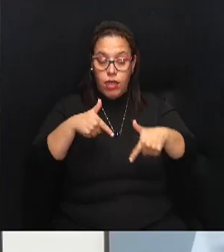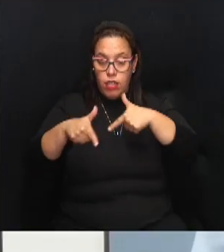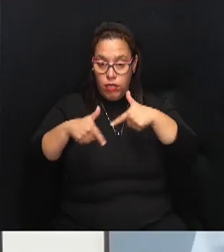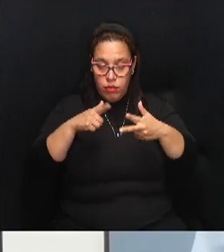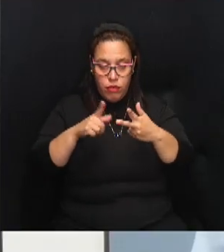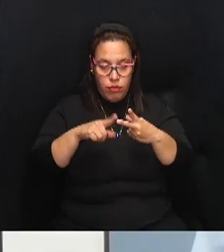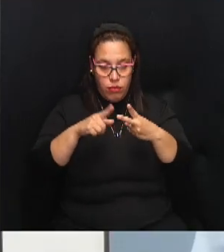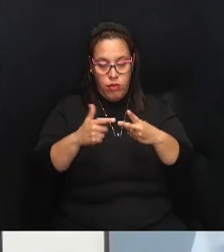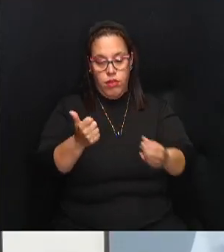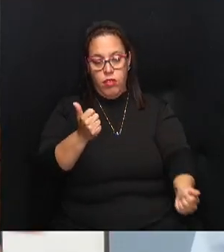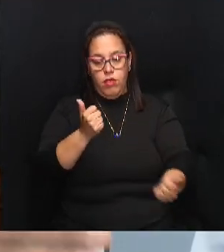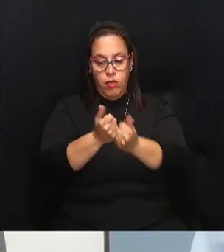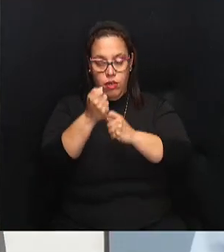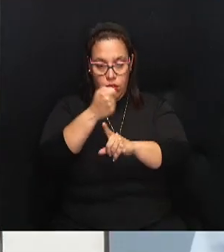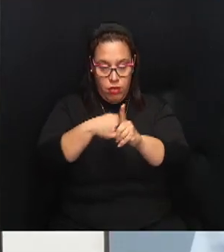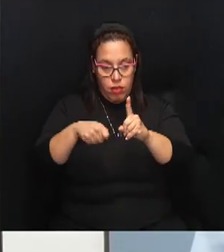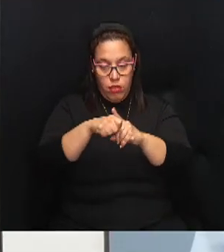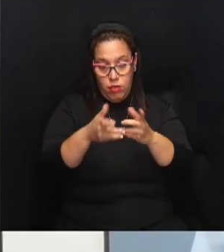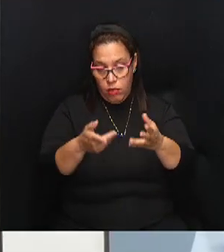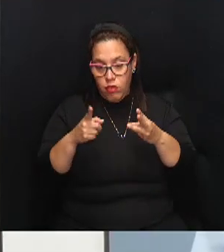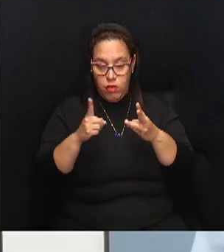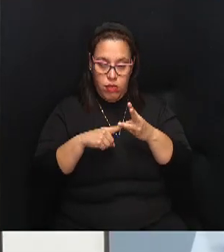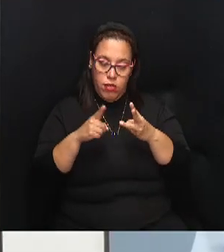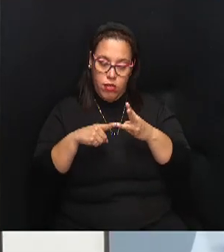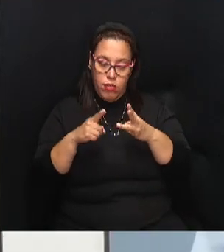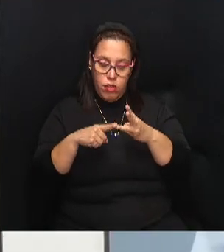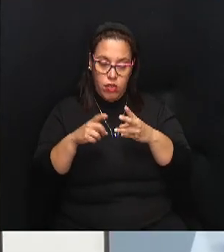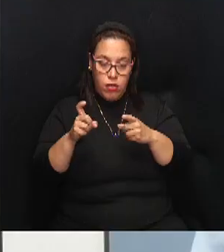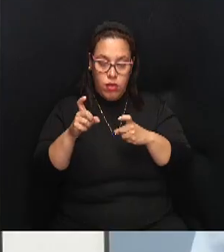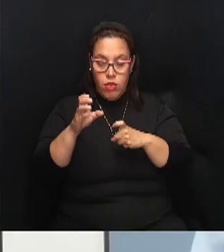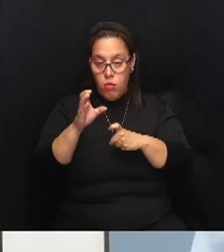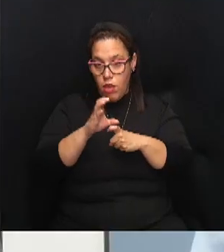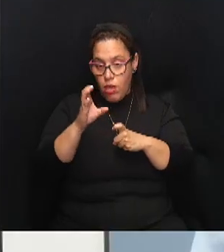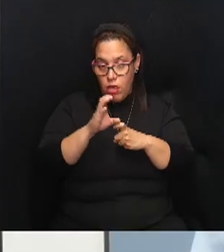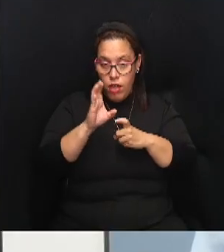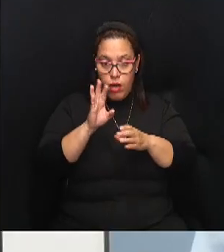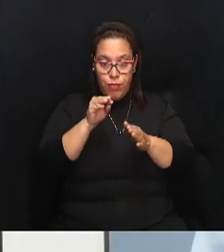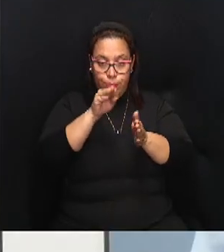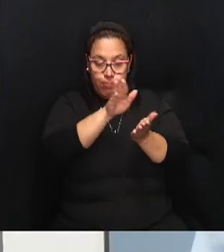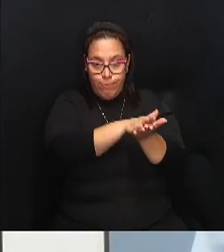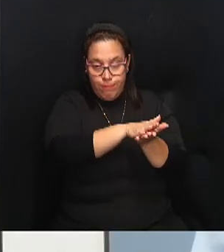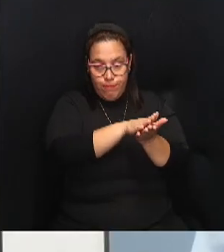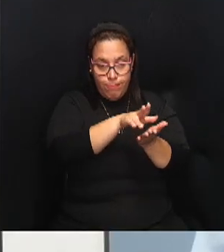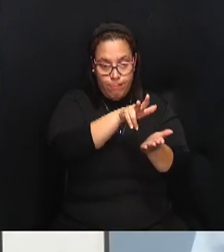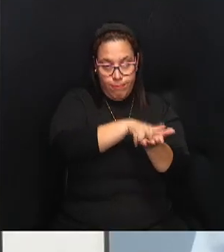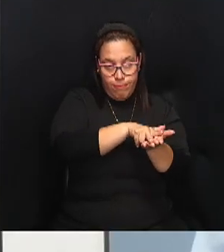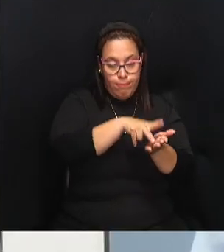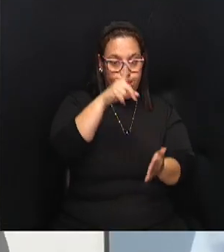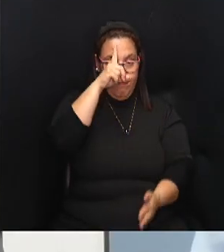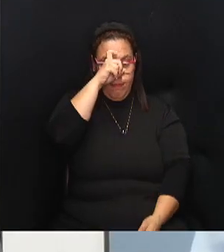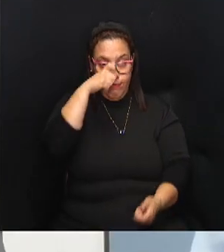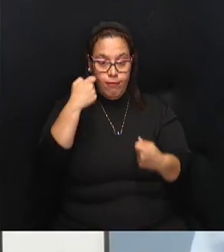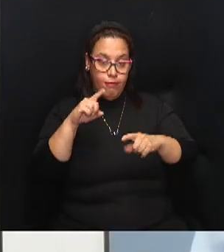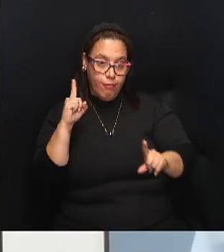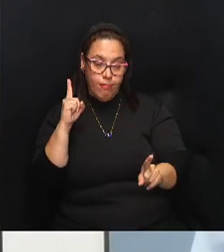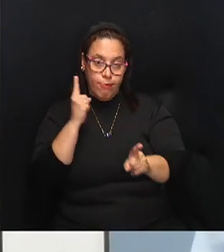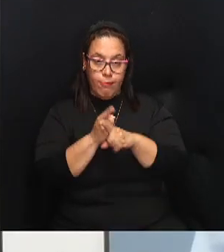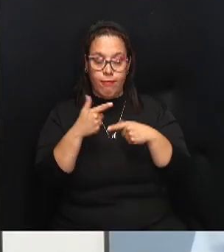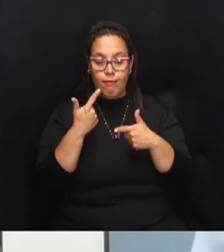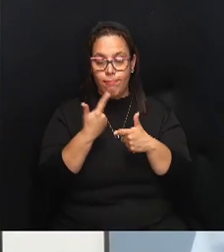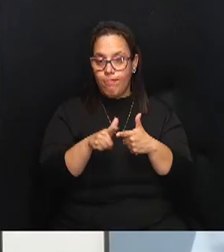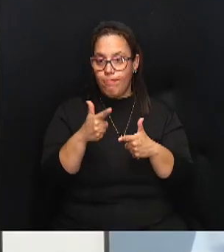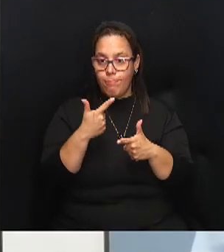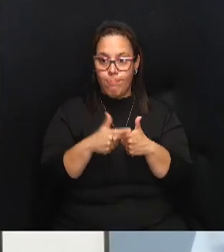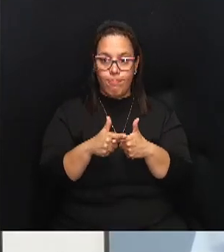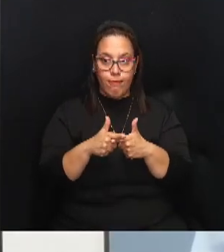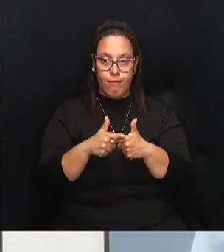quem quer apoio social, quem quer uma clínica de internação, quem quer... O que ele quiser, ele tem que encontrar. O problema é que hoje, quando